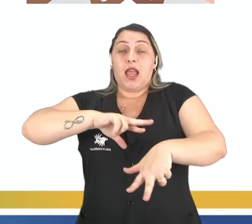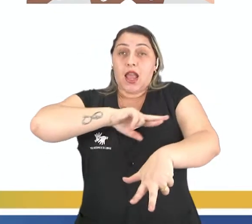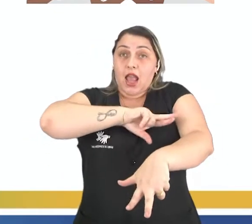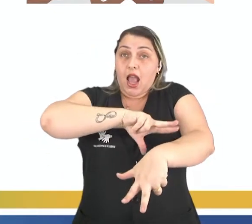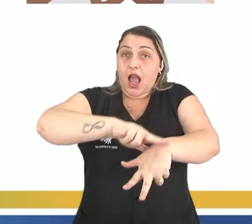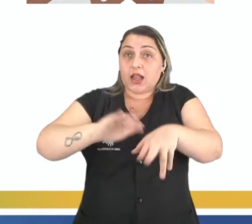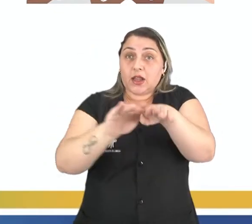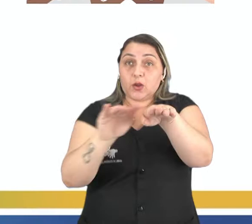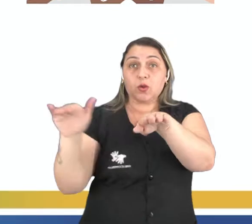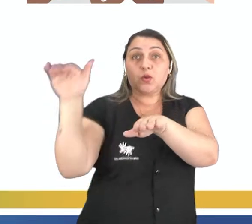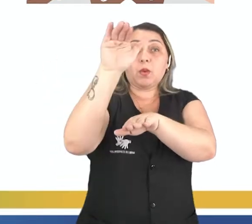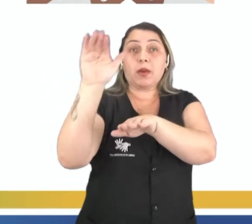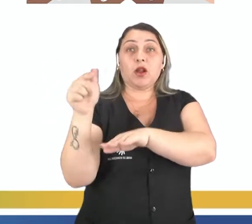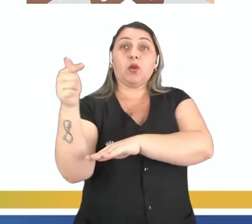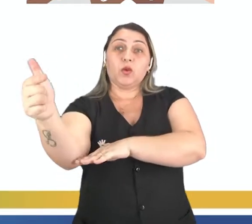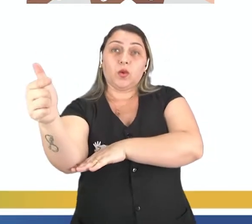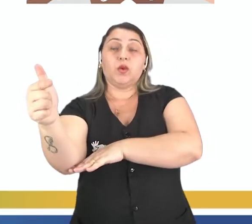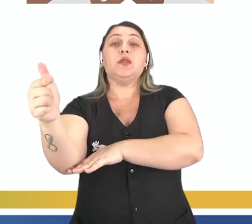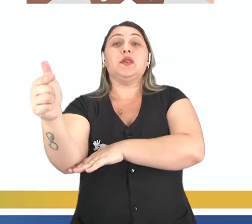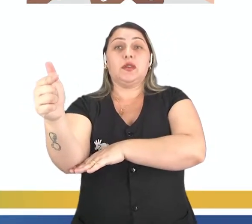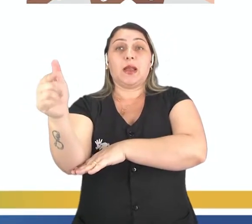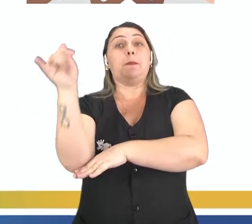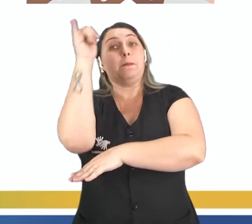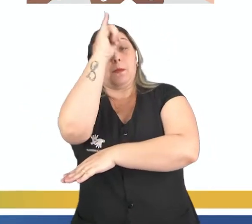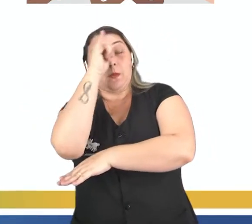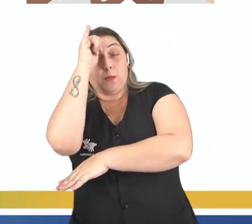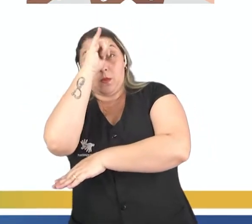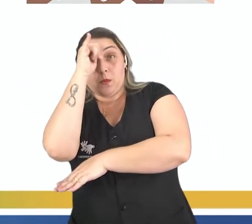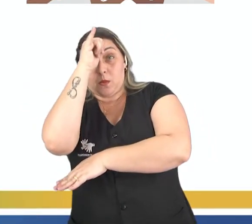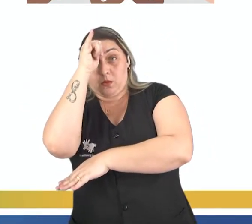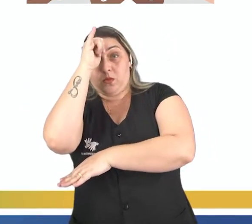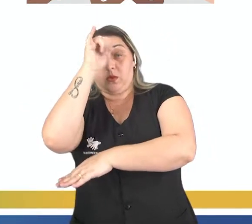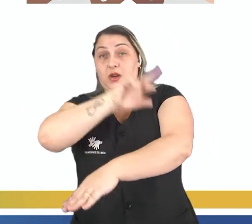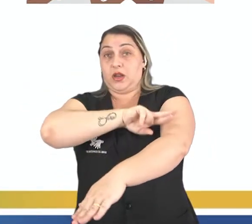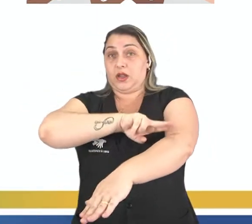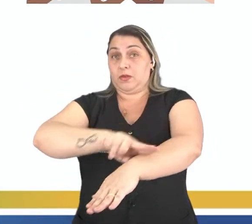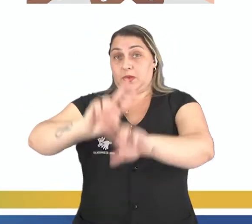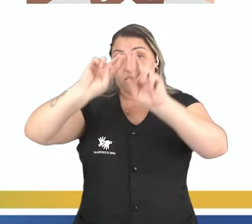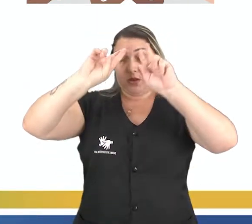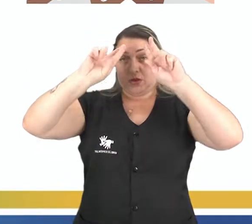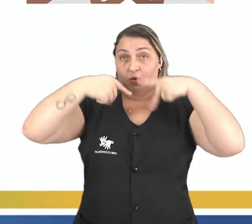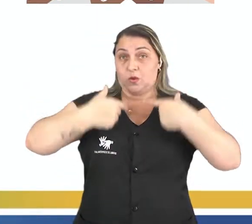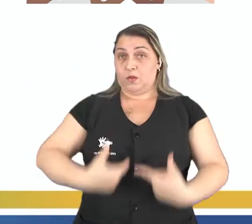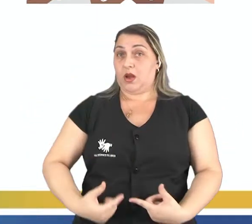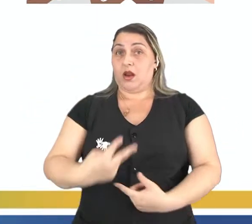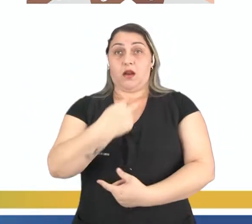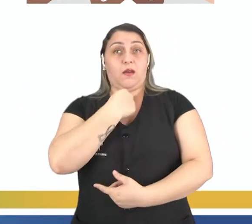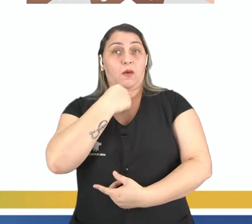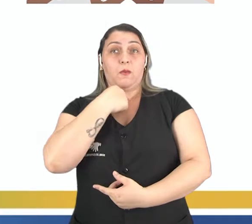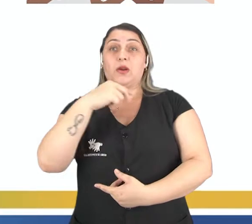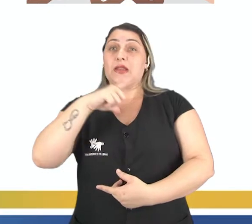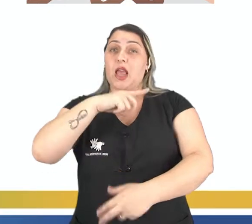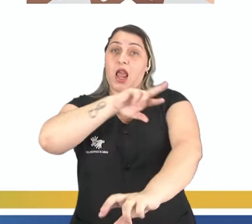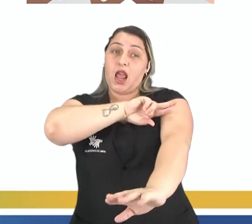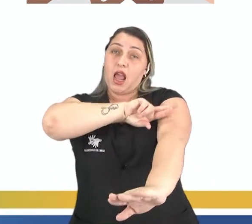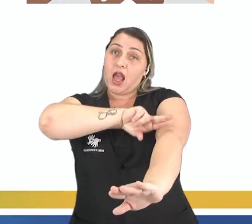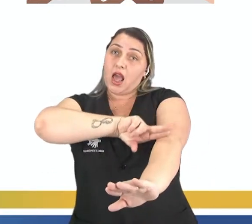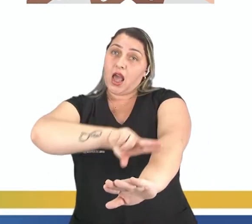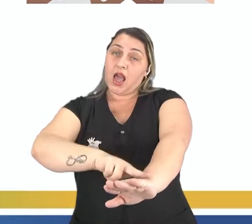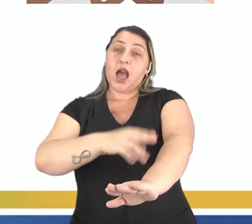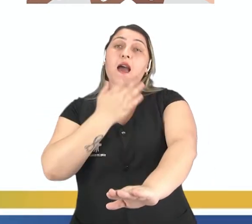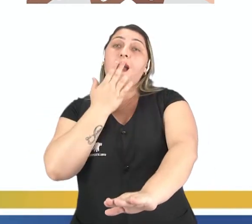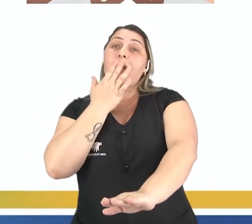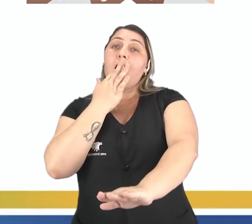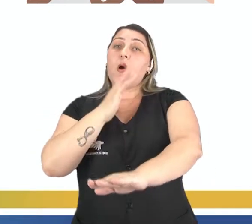às outras, o que é grande tolice, pois na espécie humana não podemos dizer que existam raças. A cor da